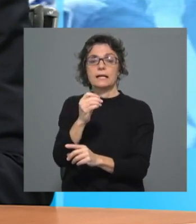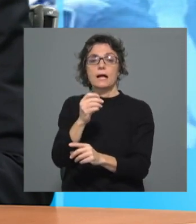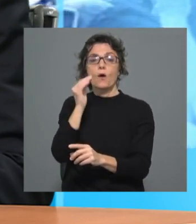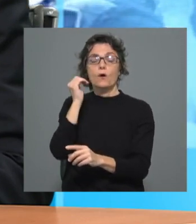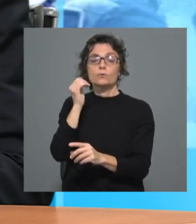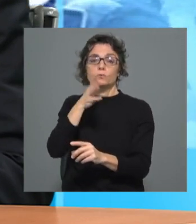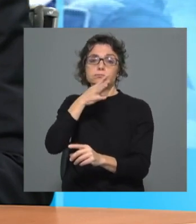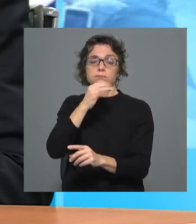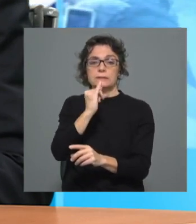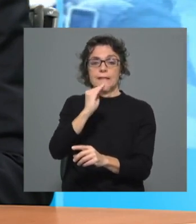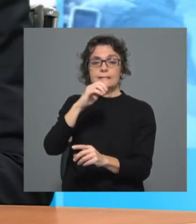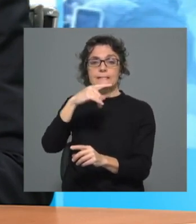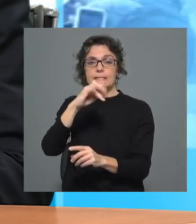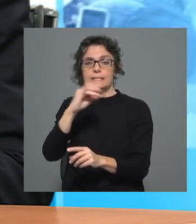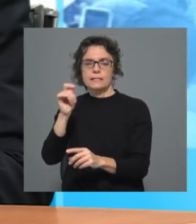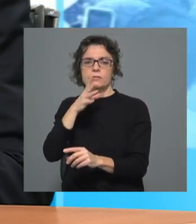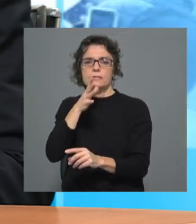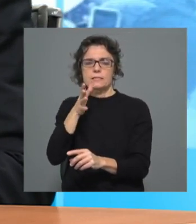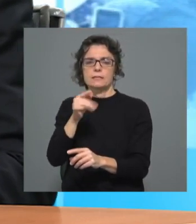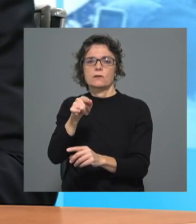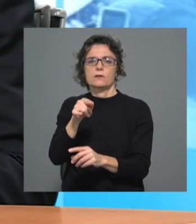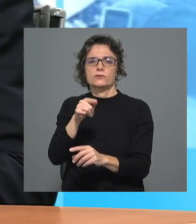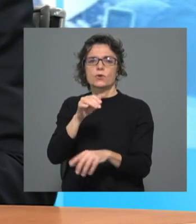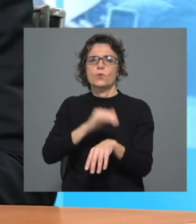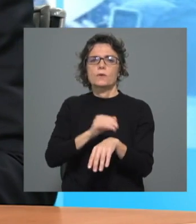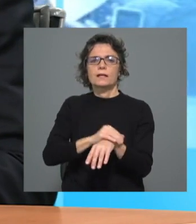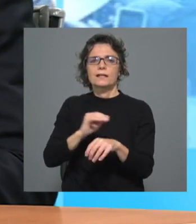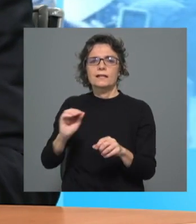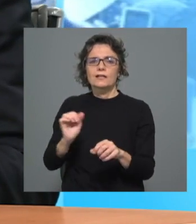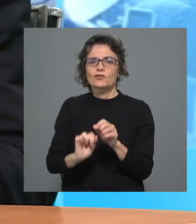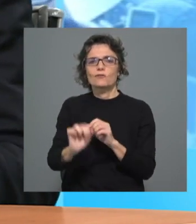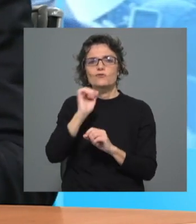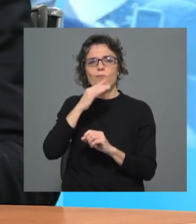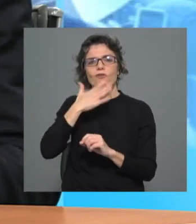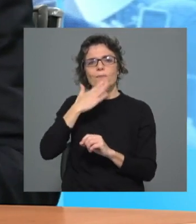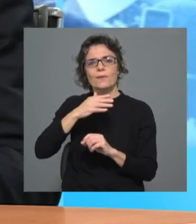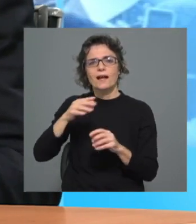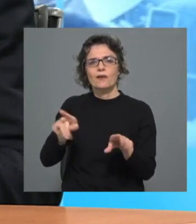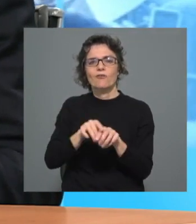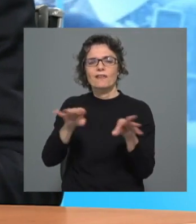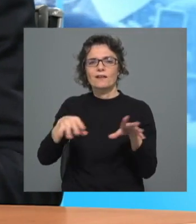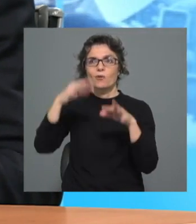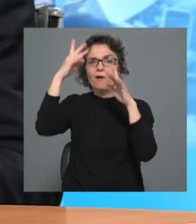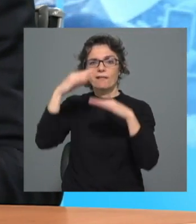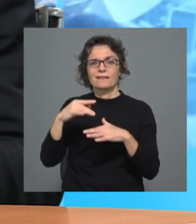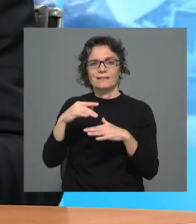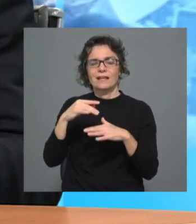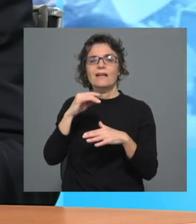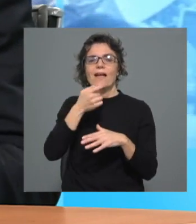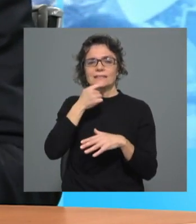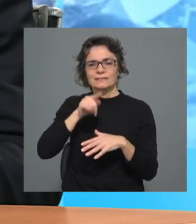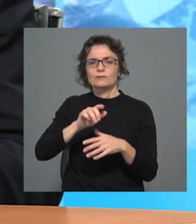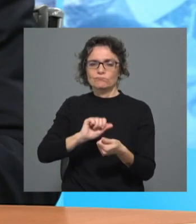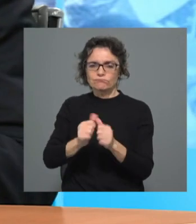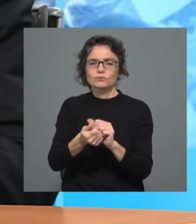vossos pecados sejam como escarlate, tornar-se-ão brancos como a neve, desde que haja esta mudança